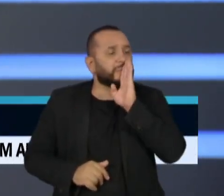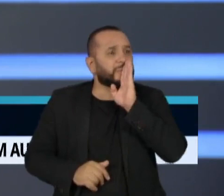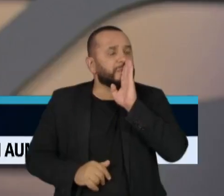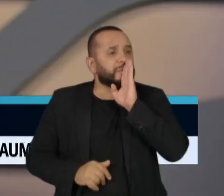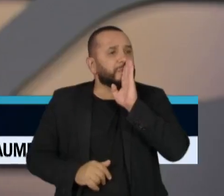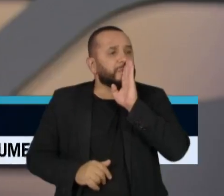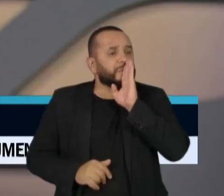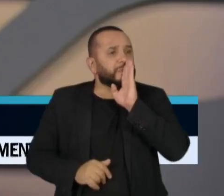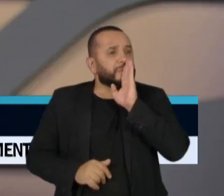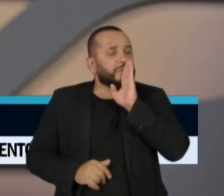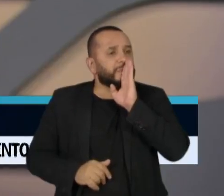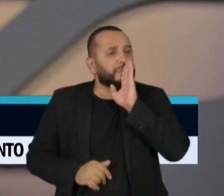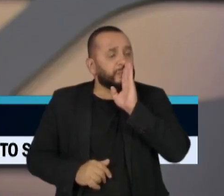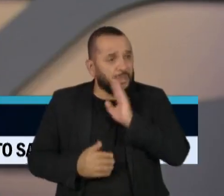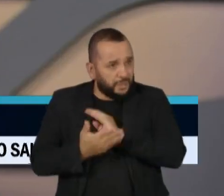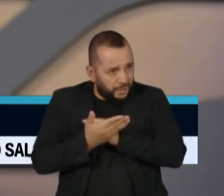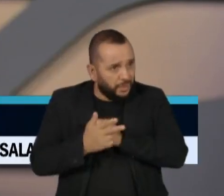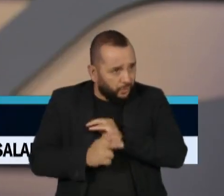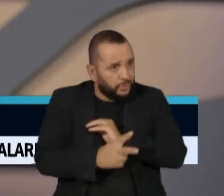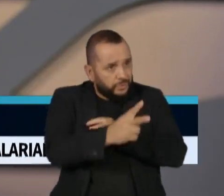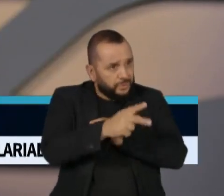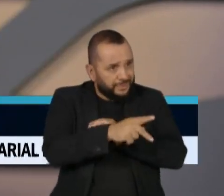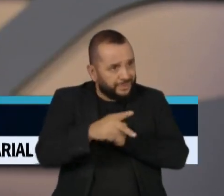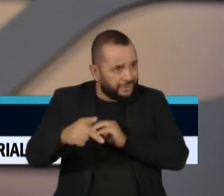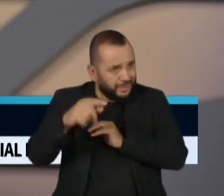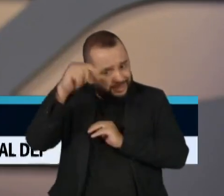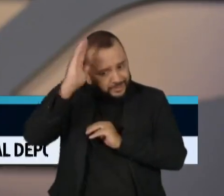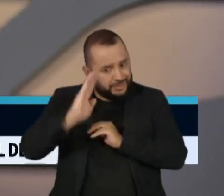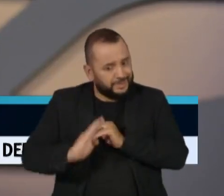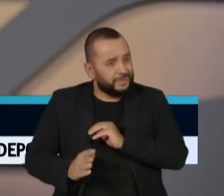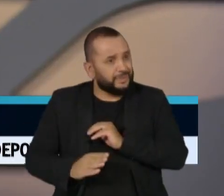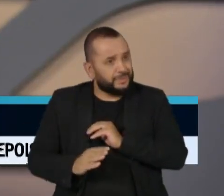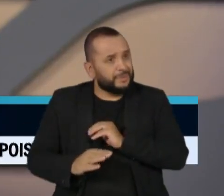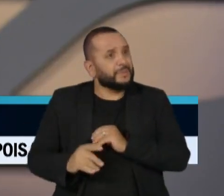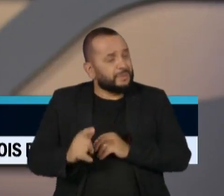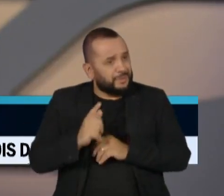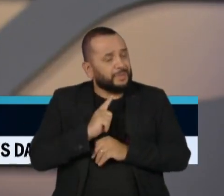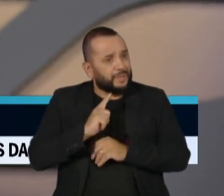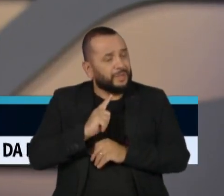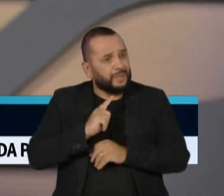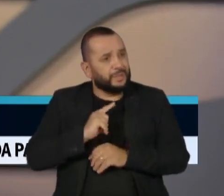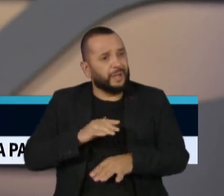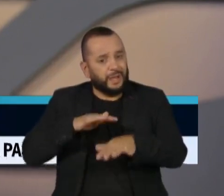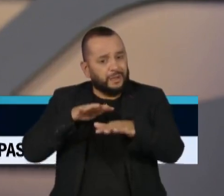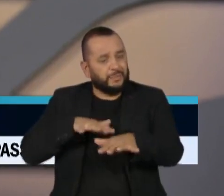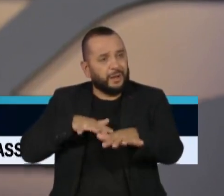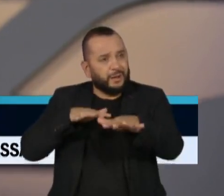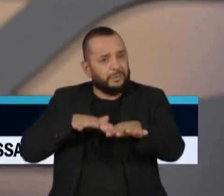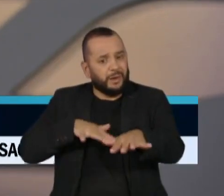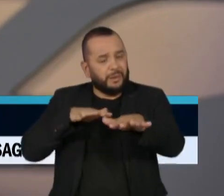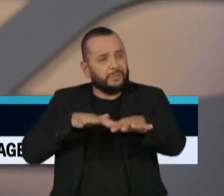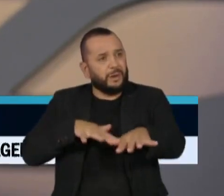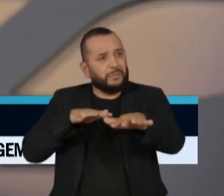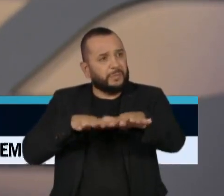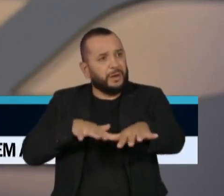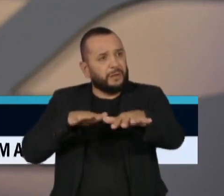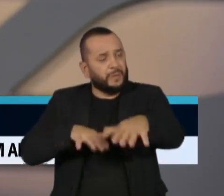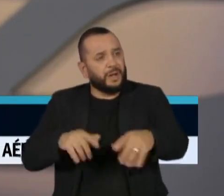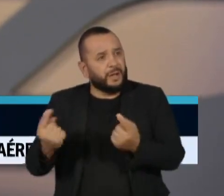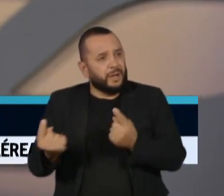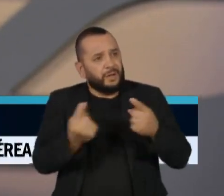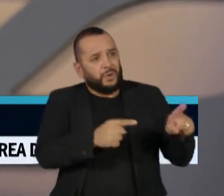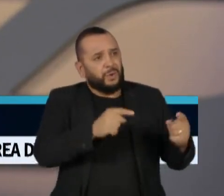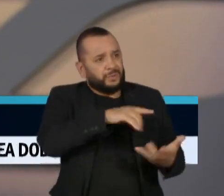que ele continua sendo Presidente da República porque são manifestações que contrariam o princípio democrático